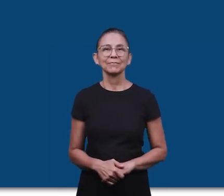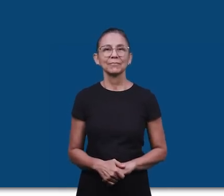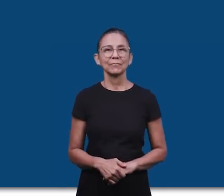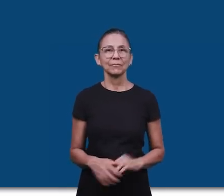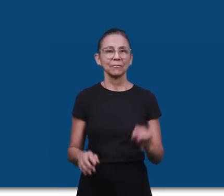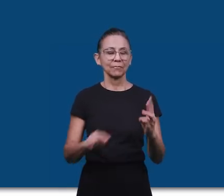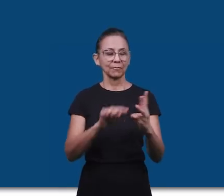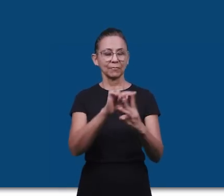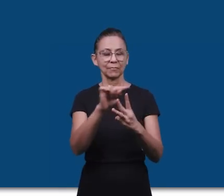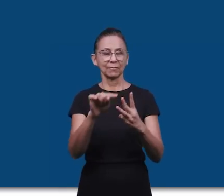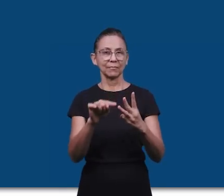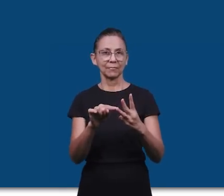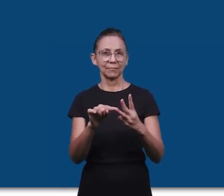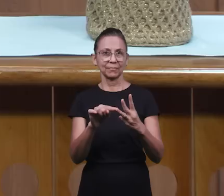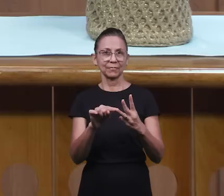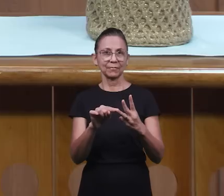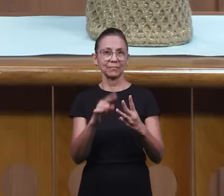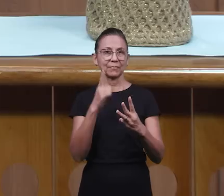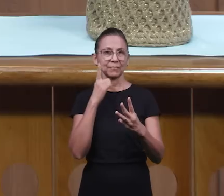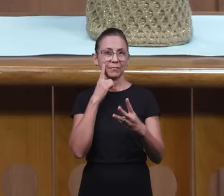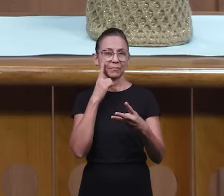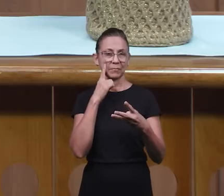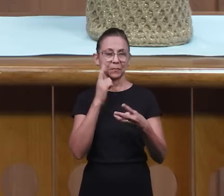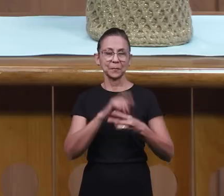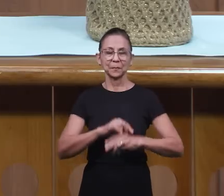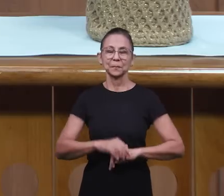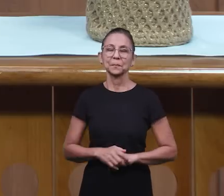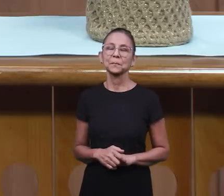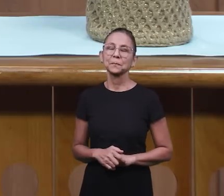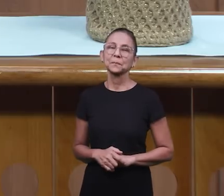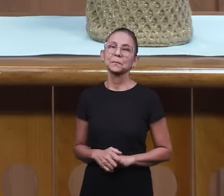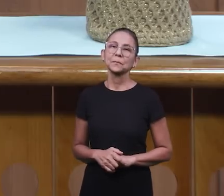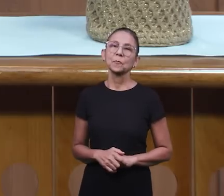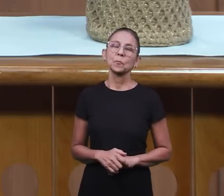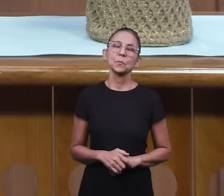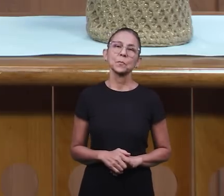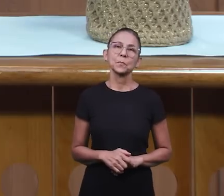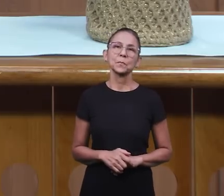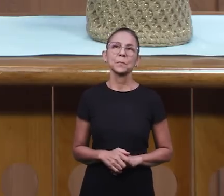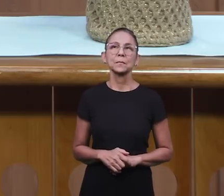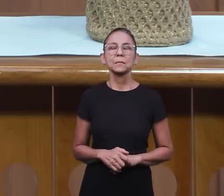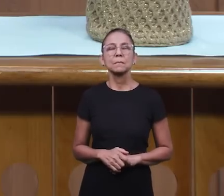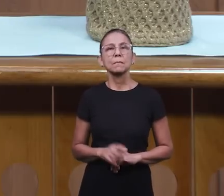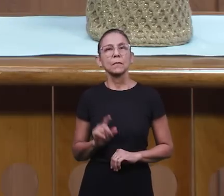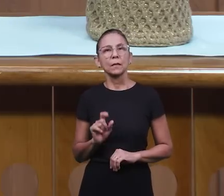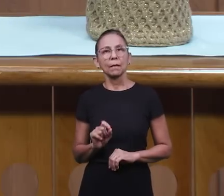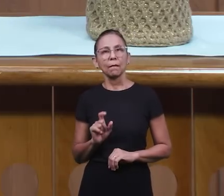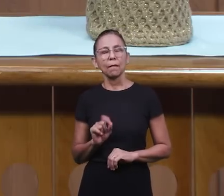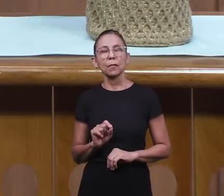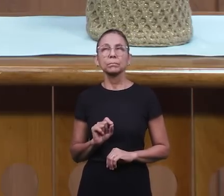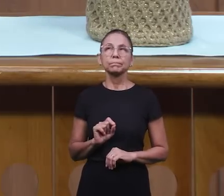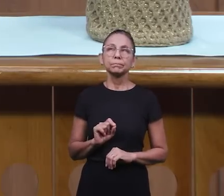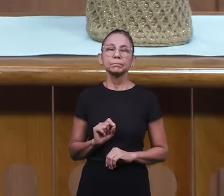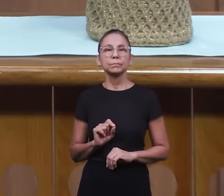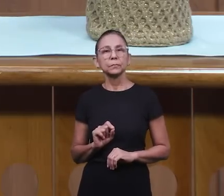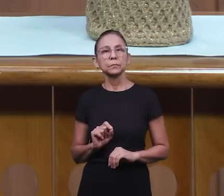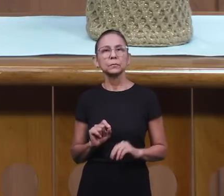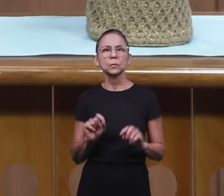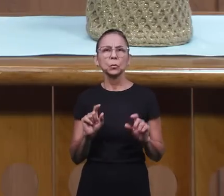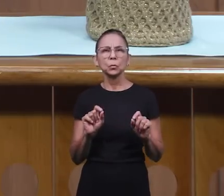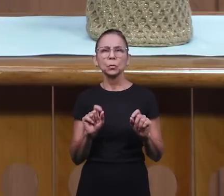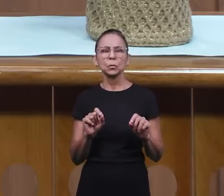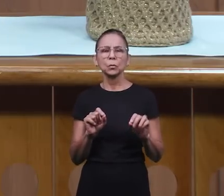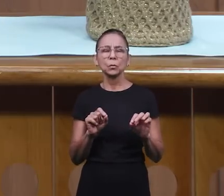agora, com esta passagem, nós vamos observar o seguinte. Quando nós falamos a respeito de um